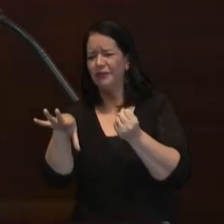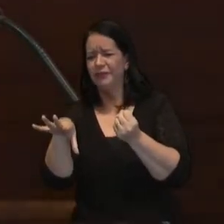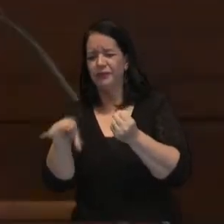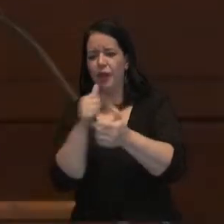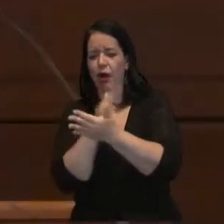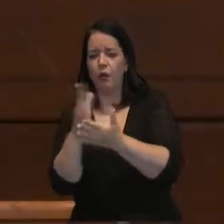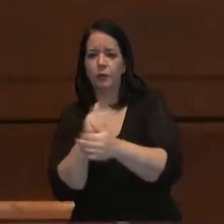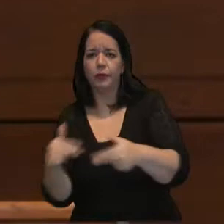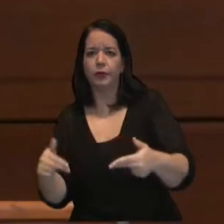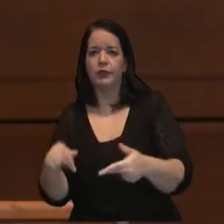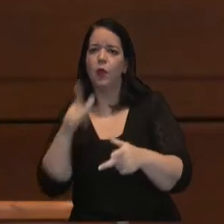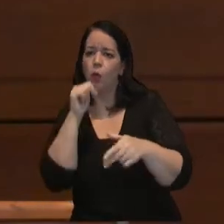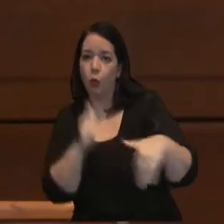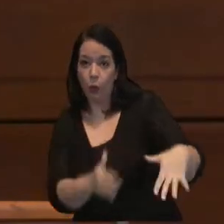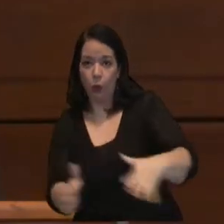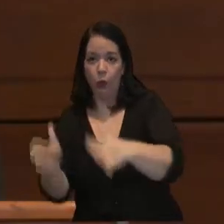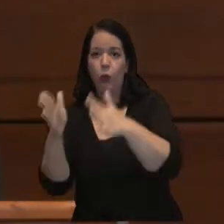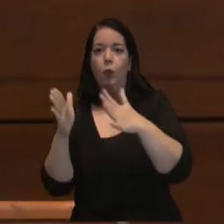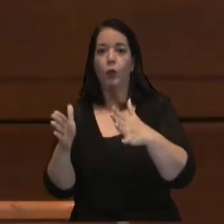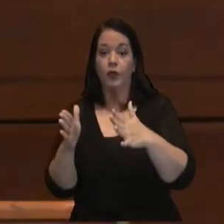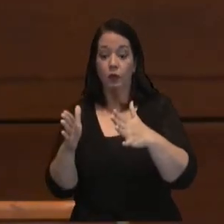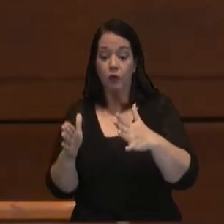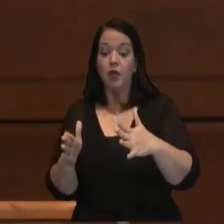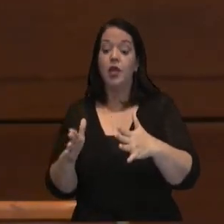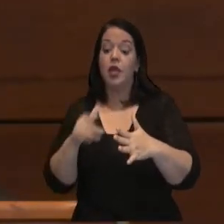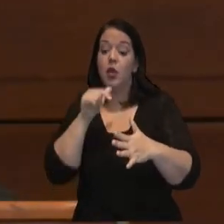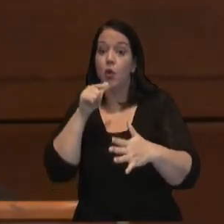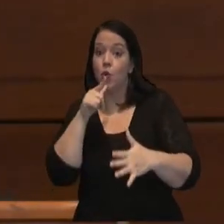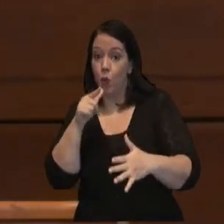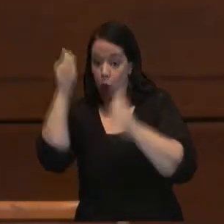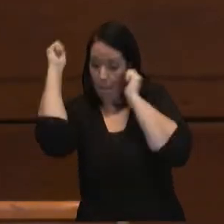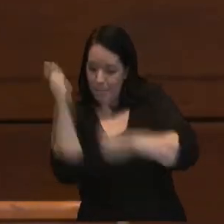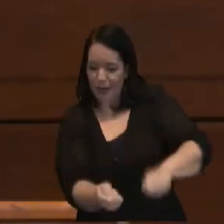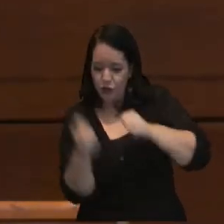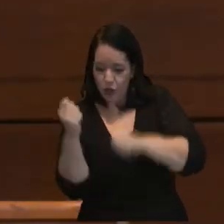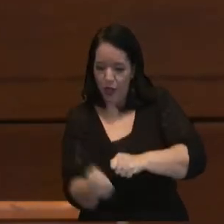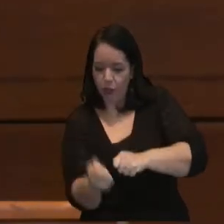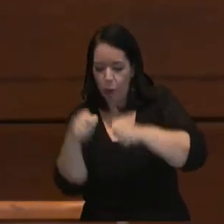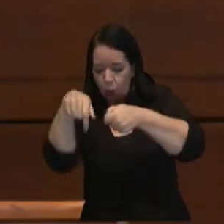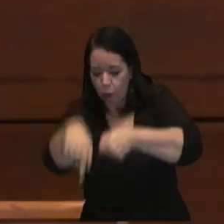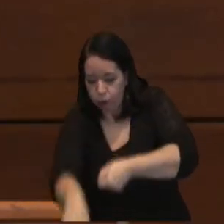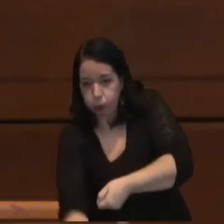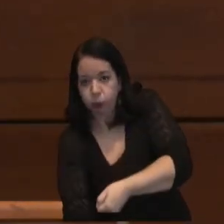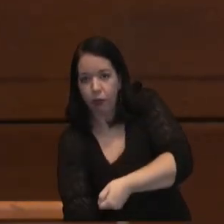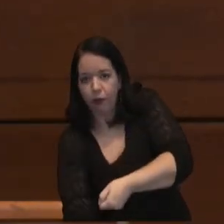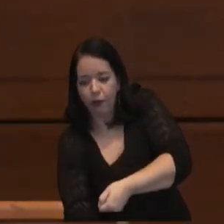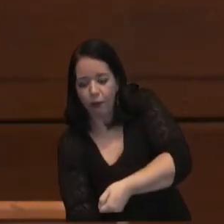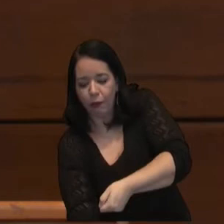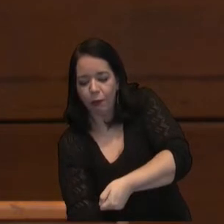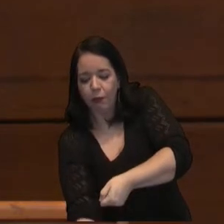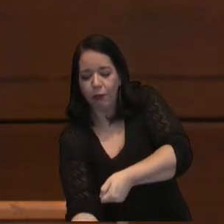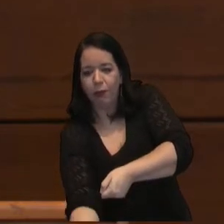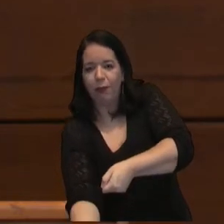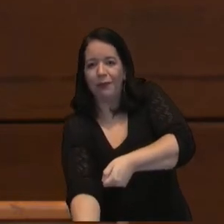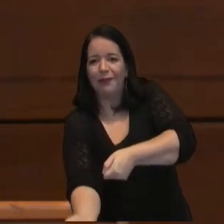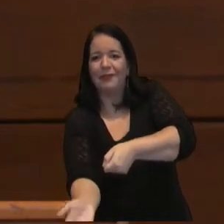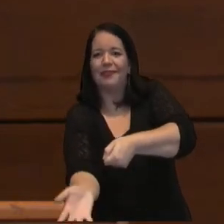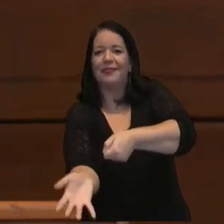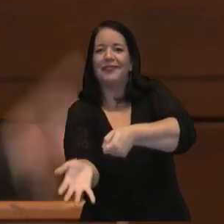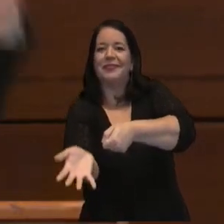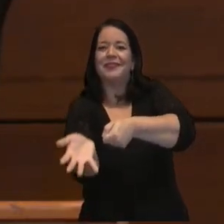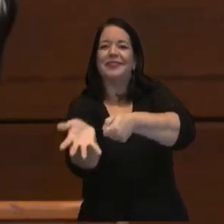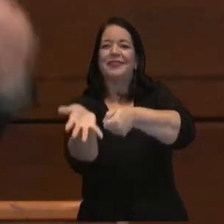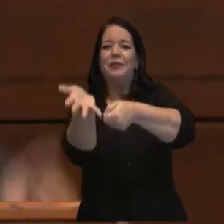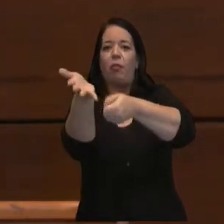do bem tinha um poder sobrenatural e espetacular. Finalizando destas coisas,